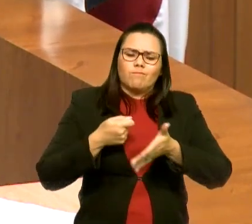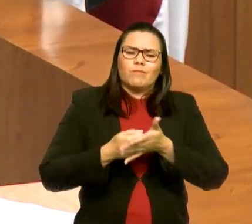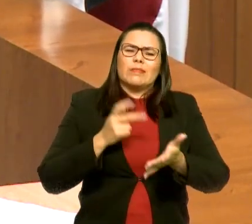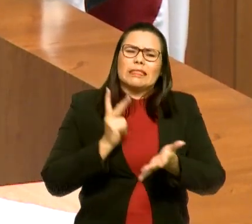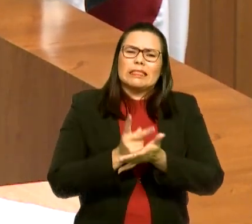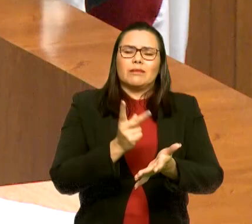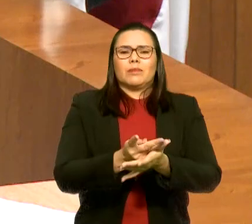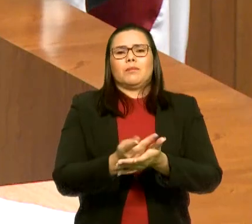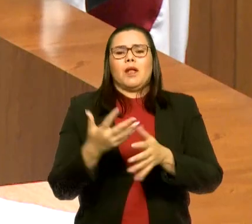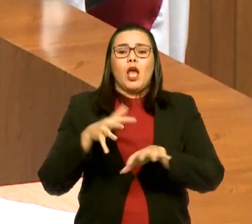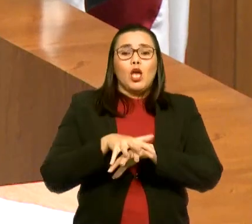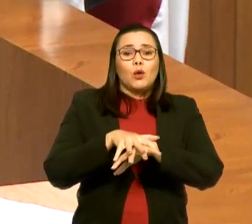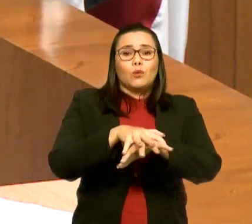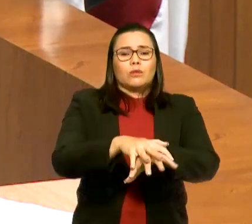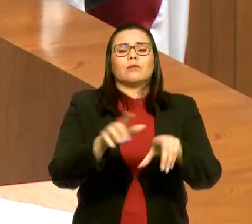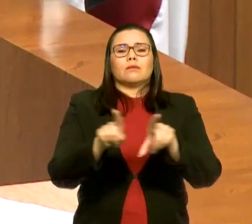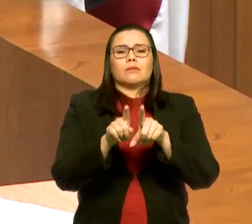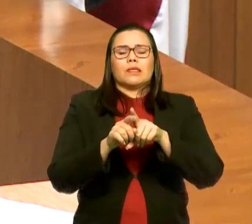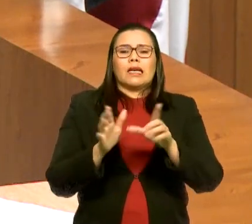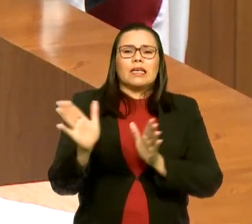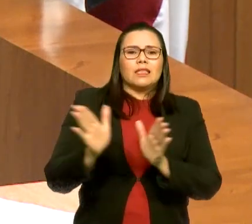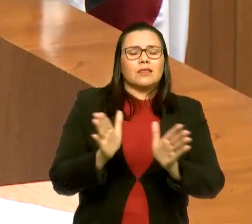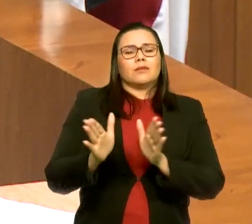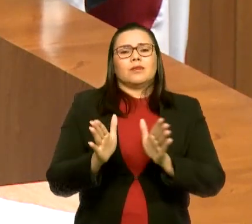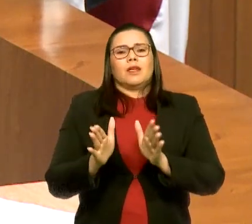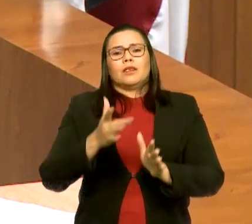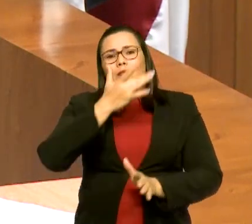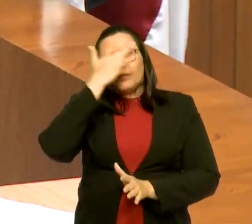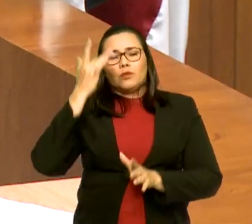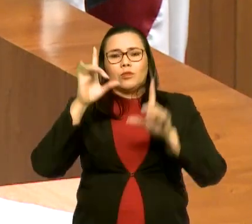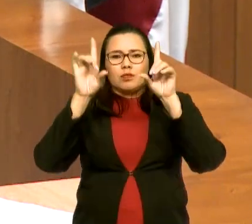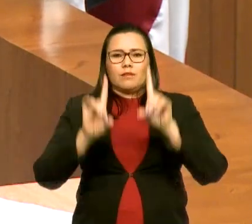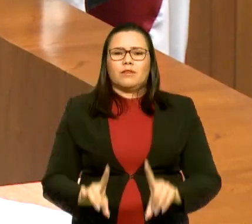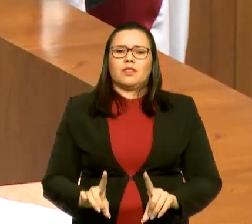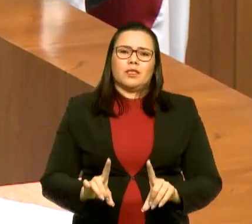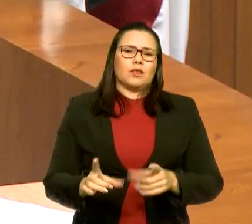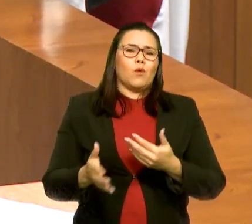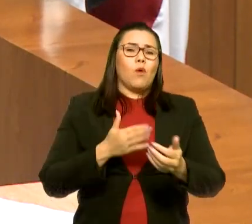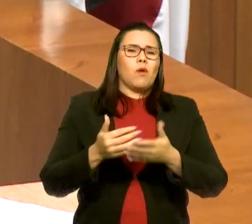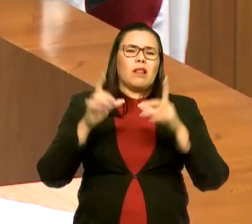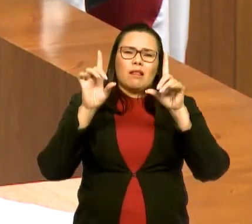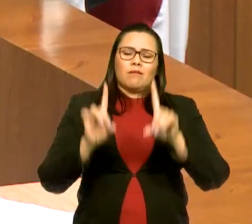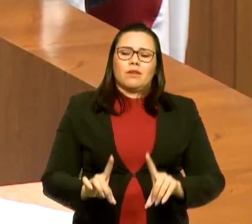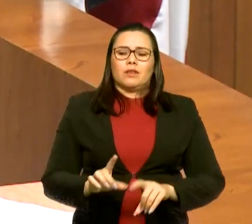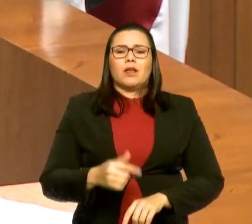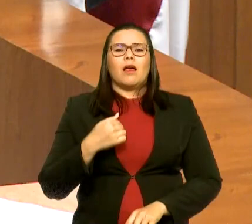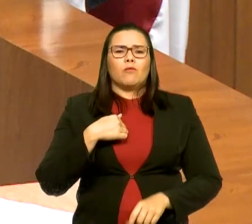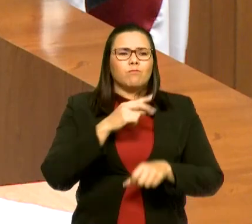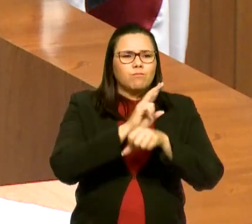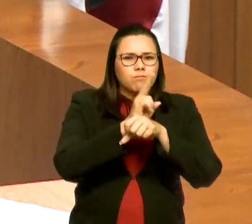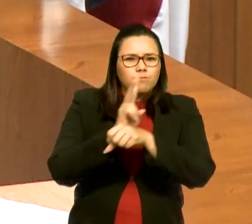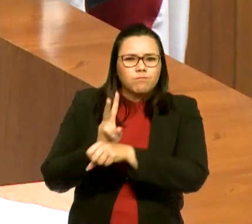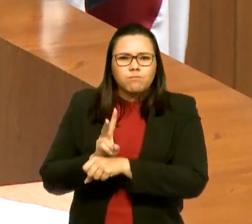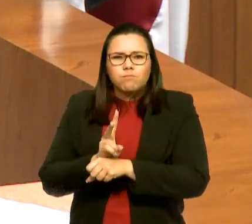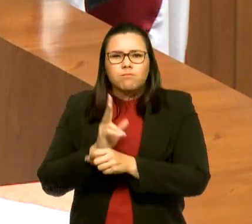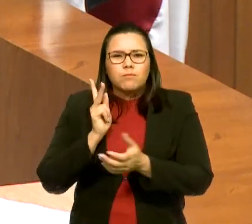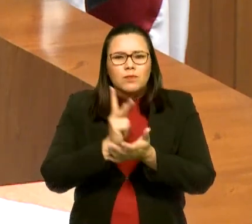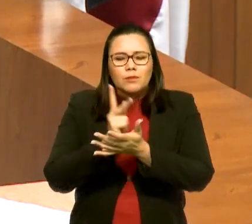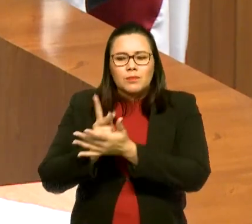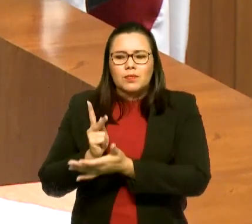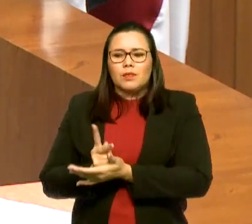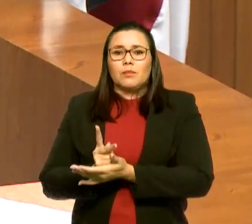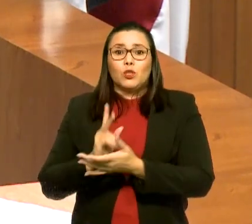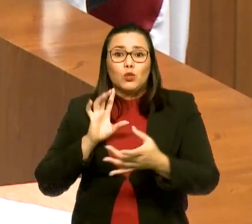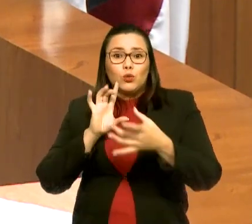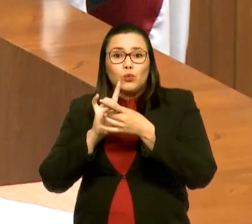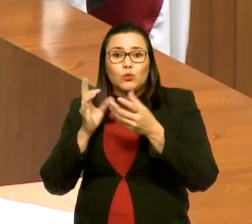e acessibilidade às pessoas com deficiência, seja ela qual for. Estarei vigilante e ladeada aos demais